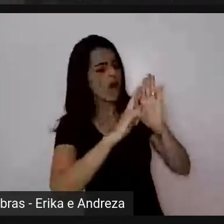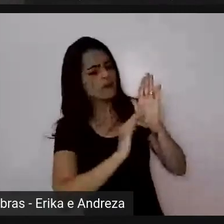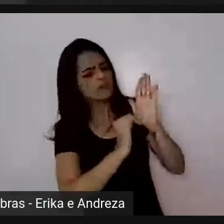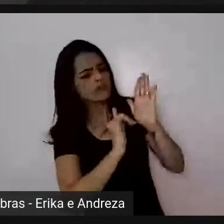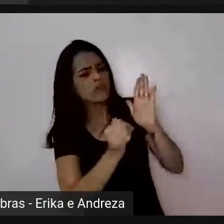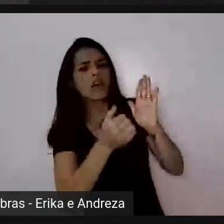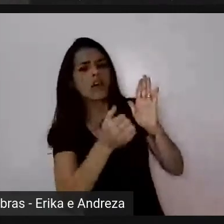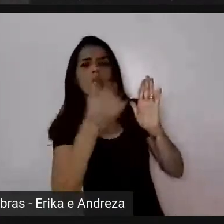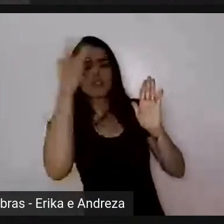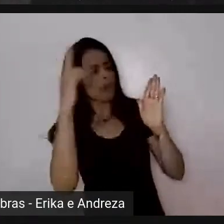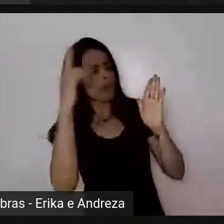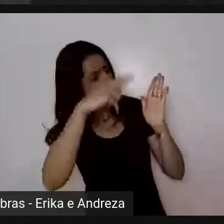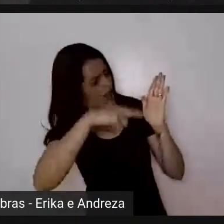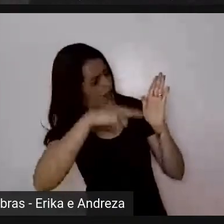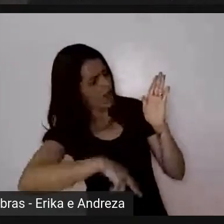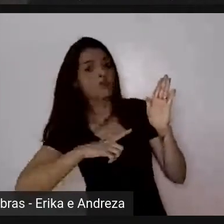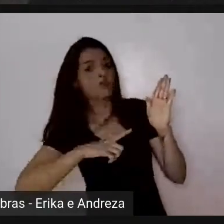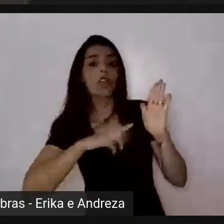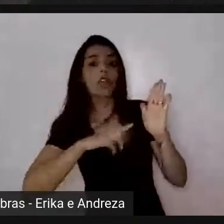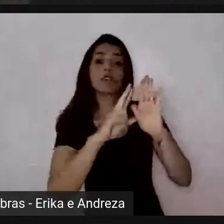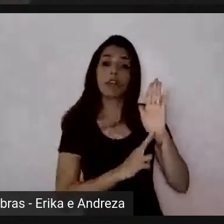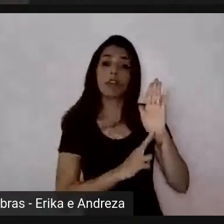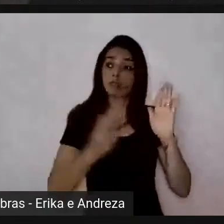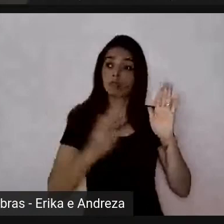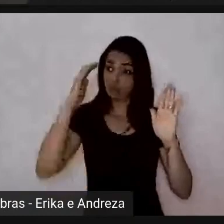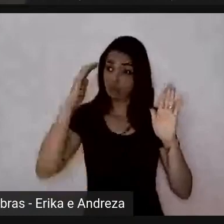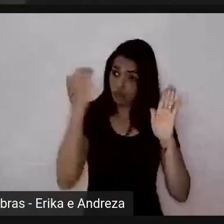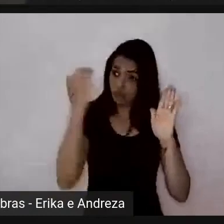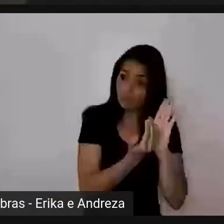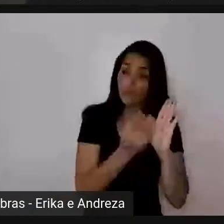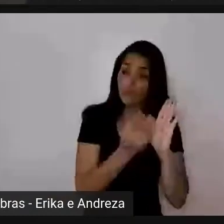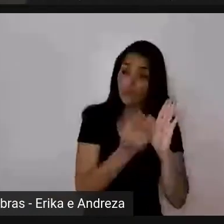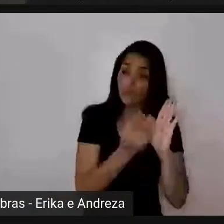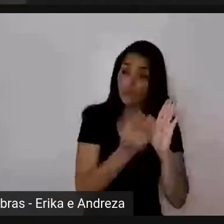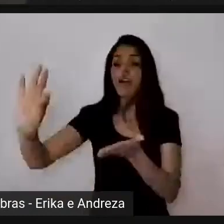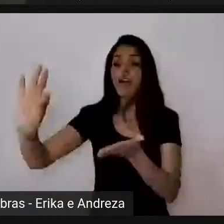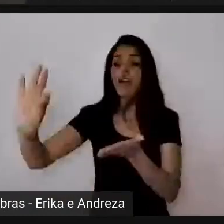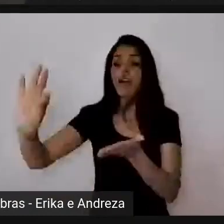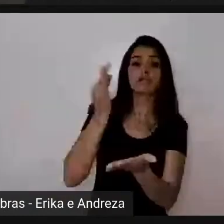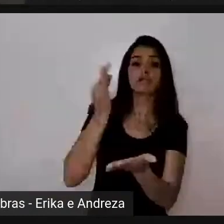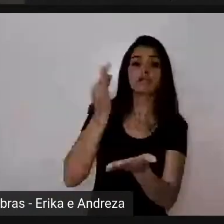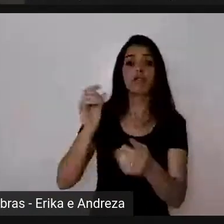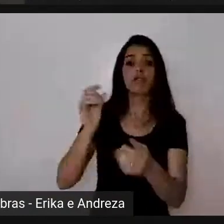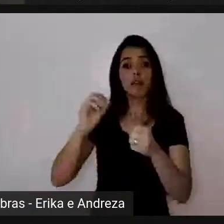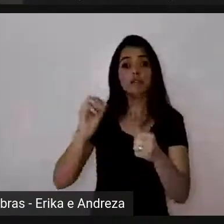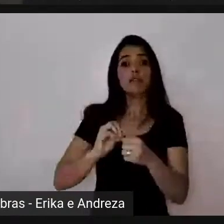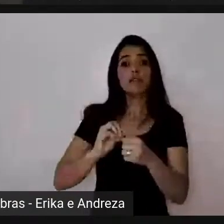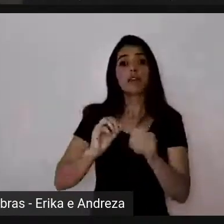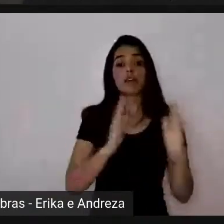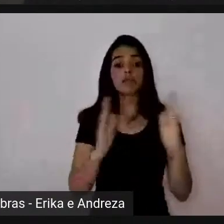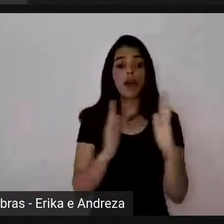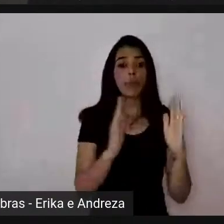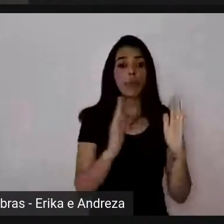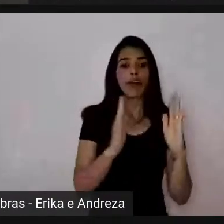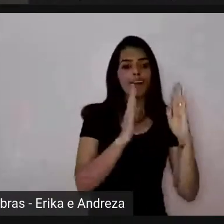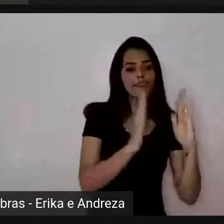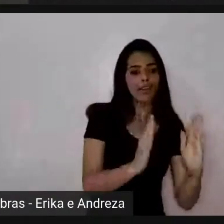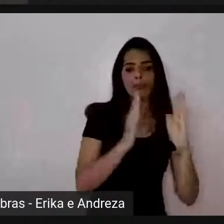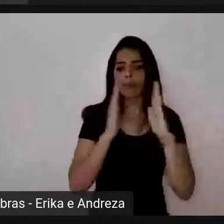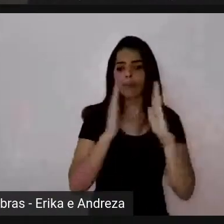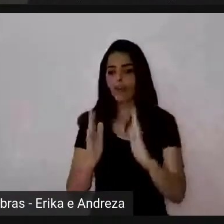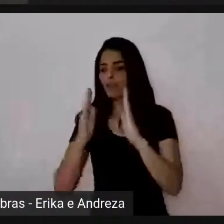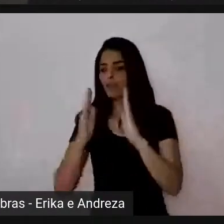feita etapas de seleção que buscam identificar essas competências na etapa de seleção. e depois passa para o